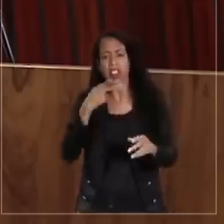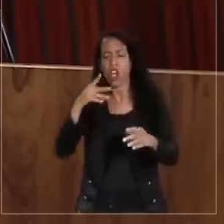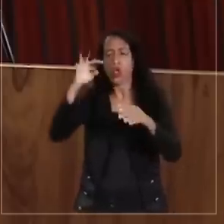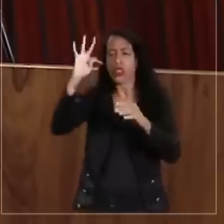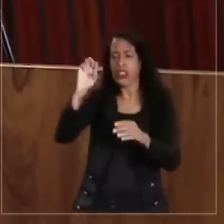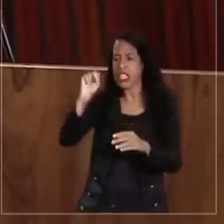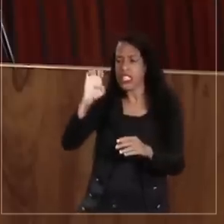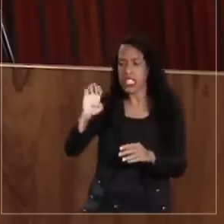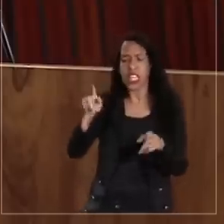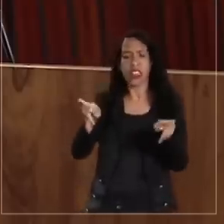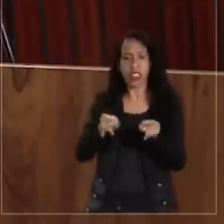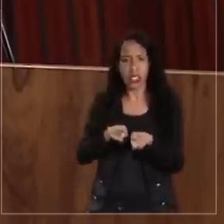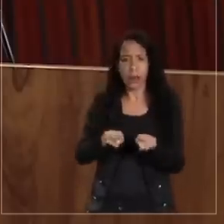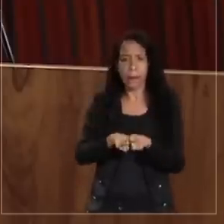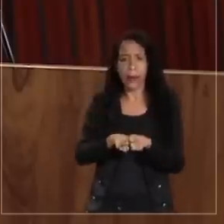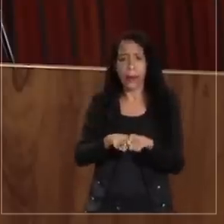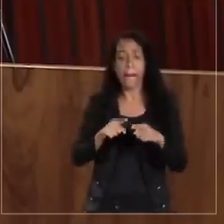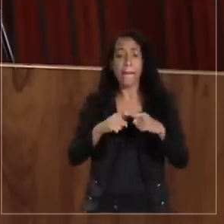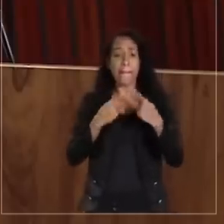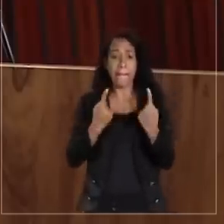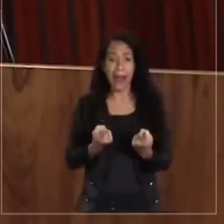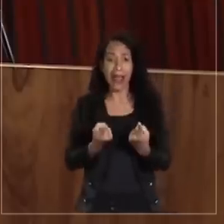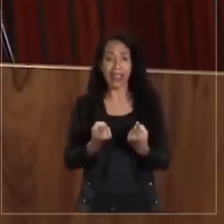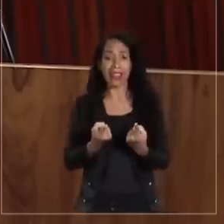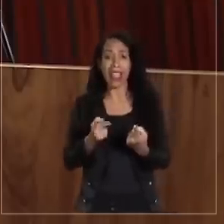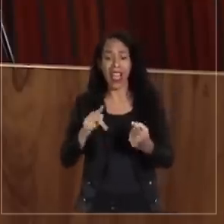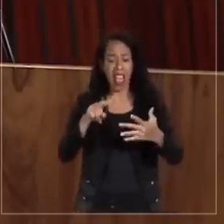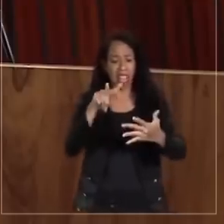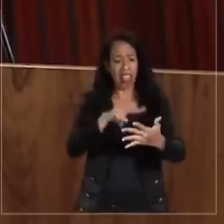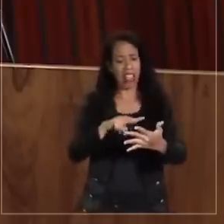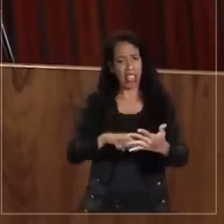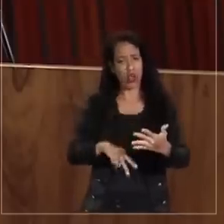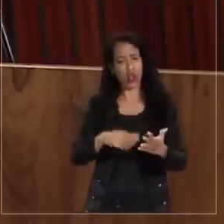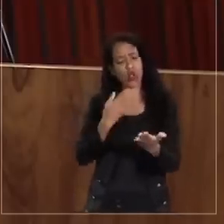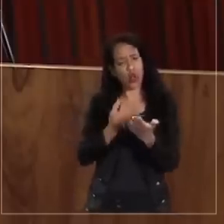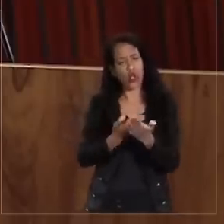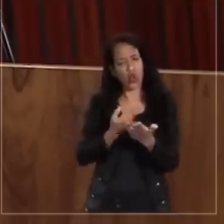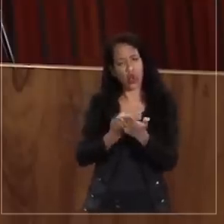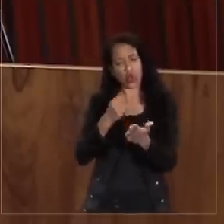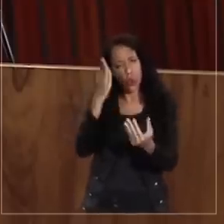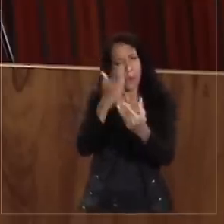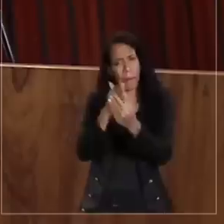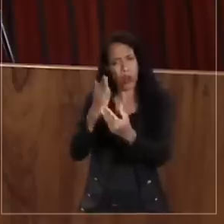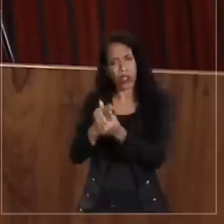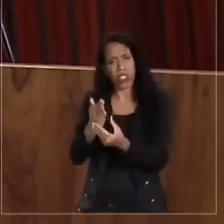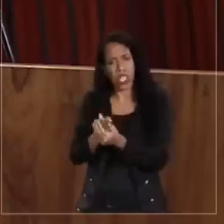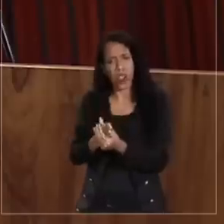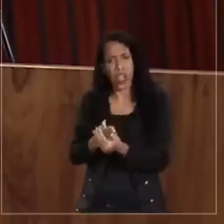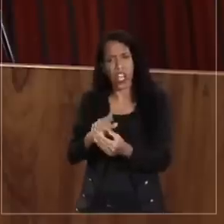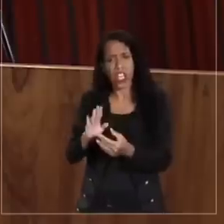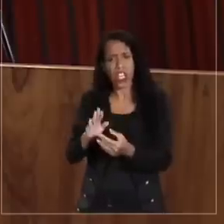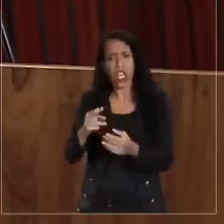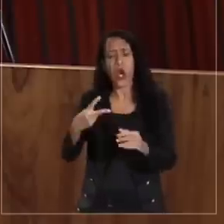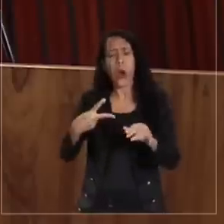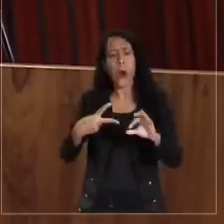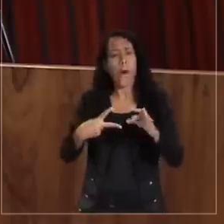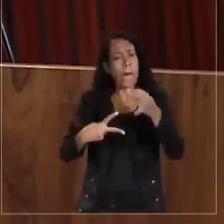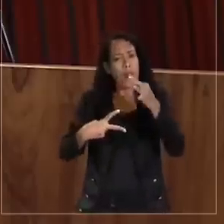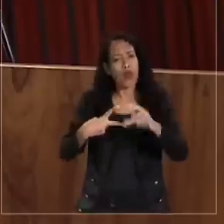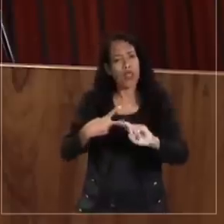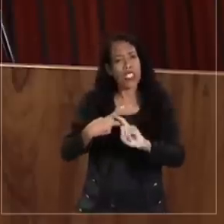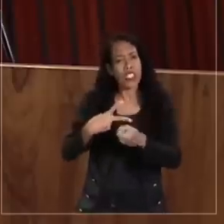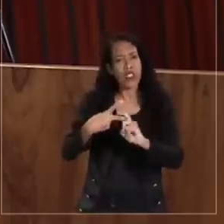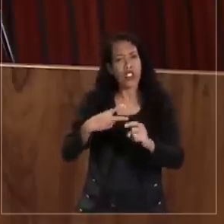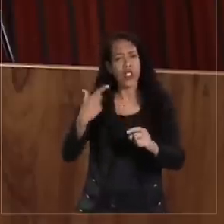Eleitoral, mas até mesmo a leitura e o estudo dos autos mostra que sequer o Poder Executivo, os órgãos do Poder Executivo